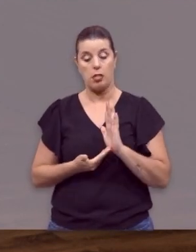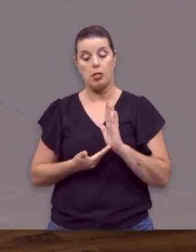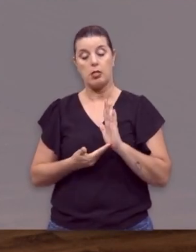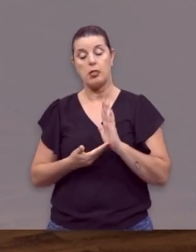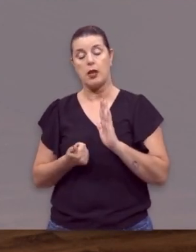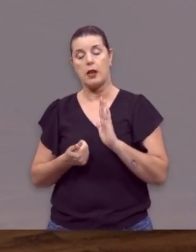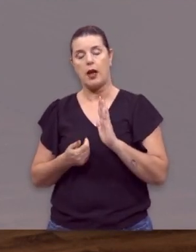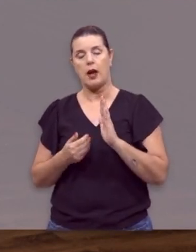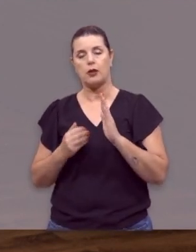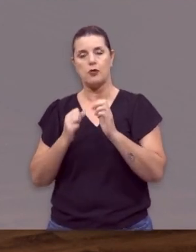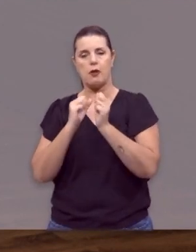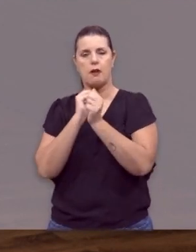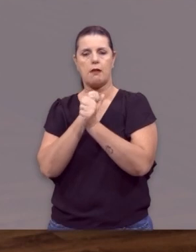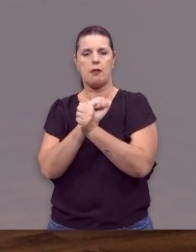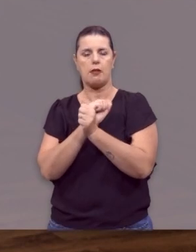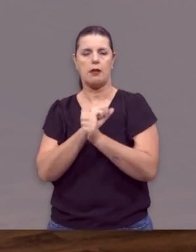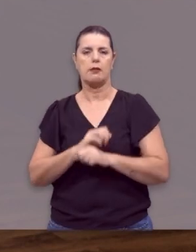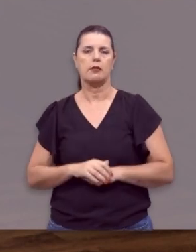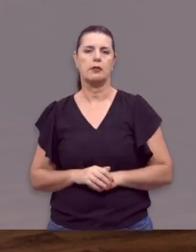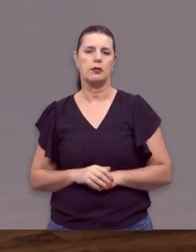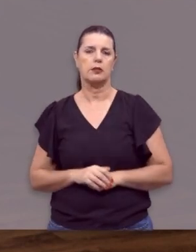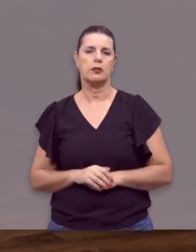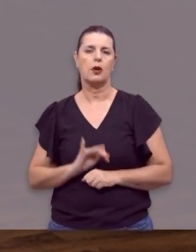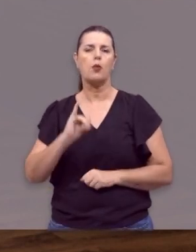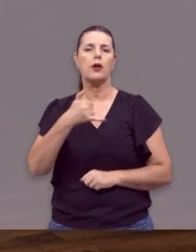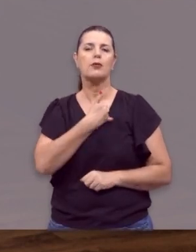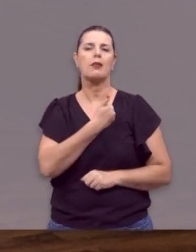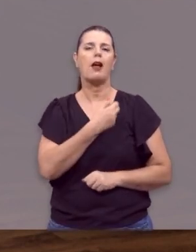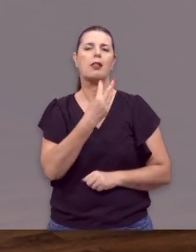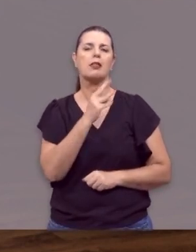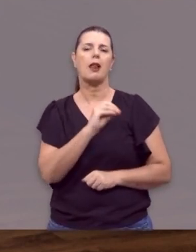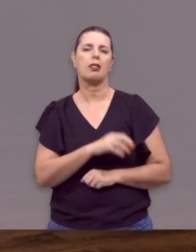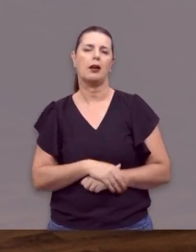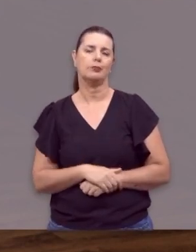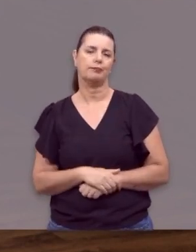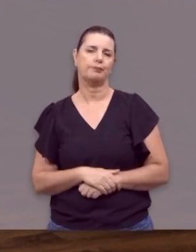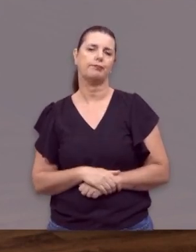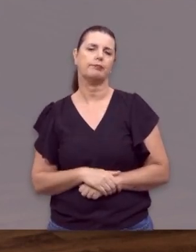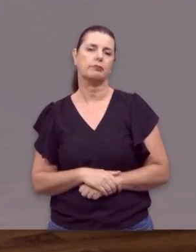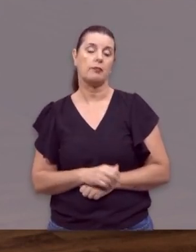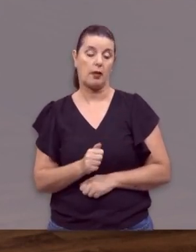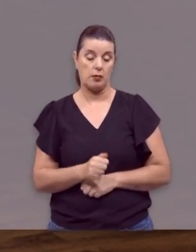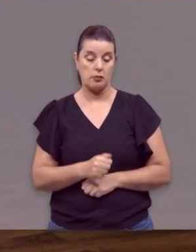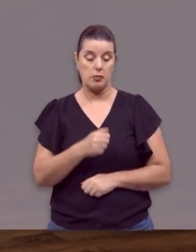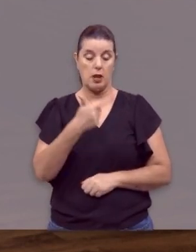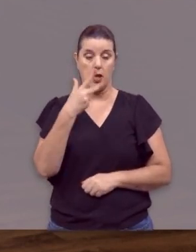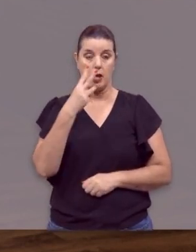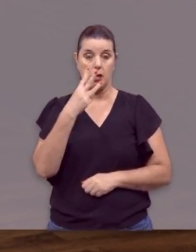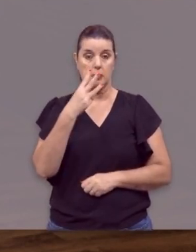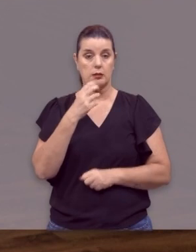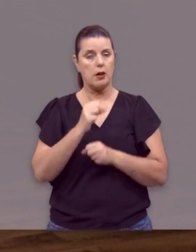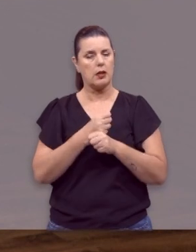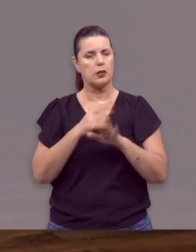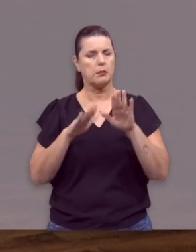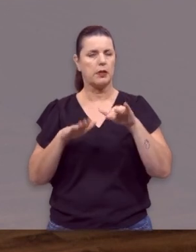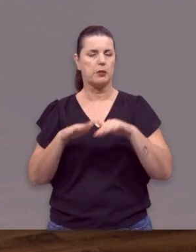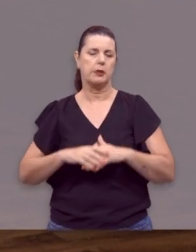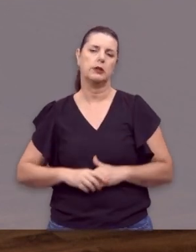tirado da cadeia quando ele tinha 30 anos. 13 anos,